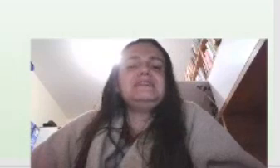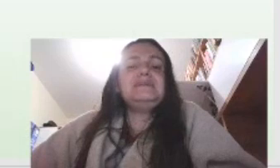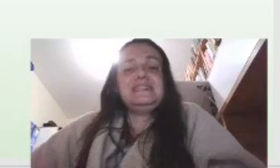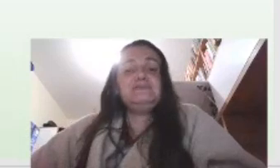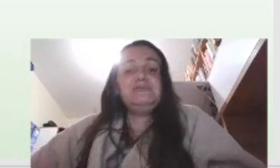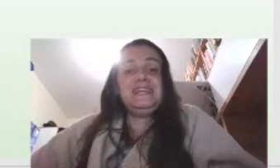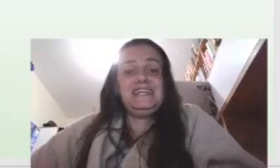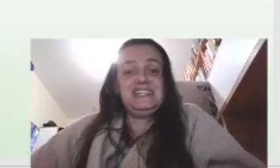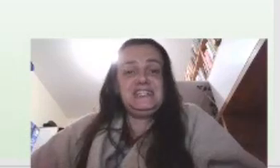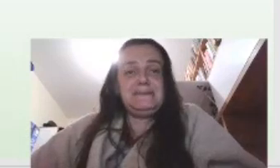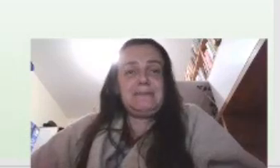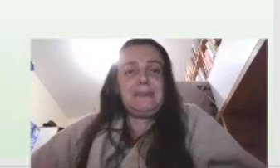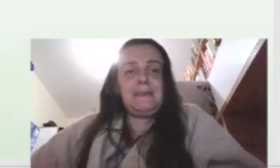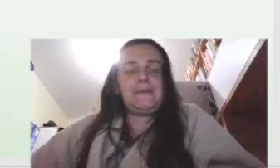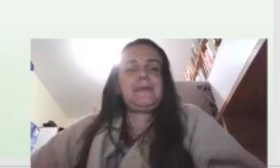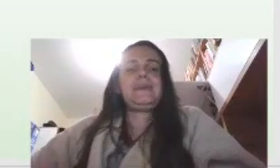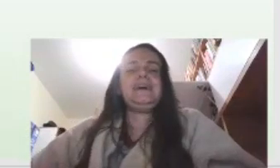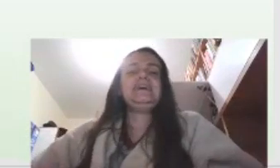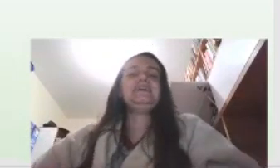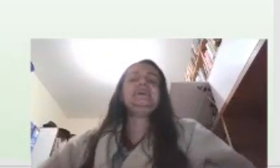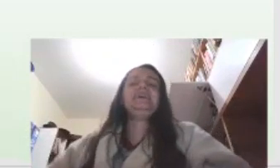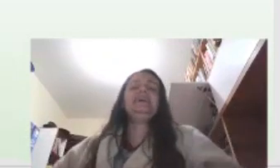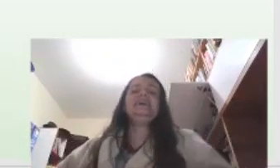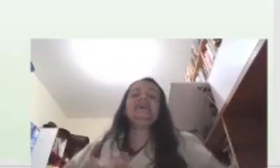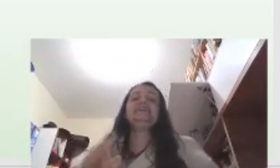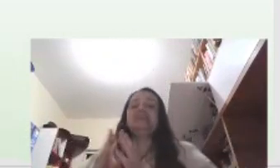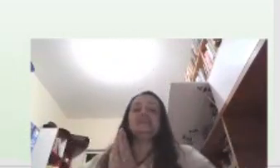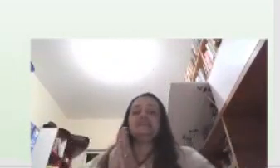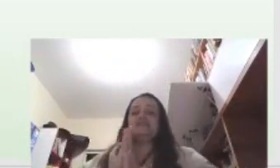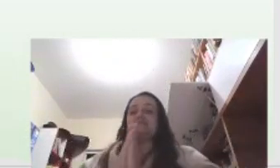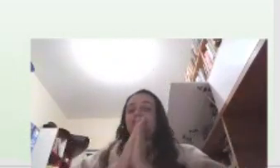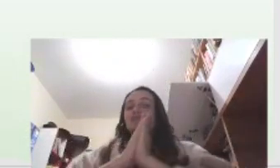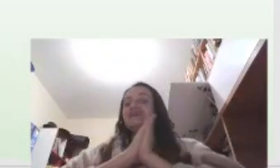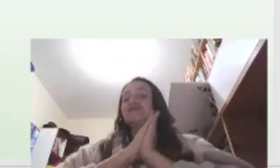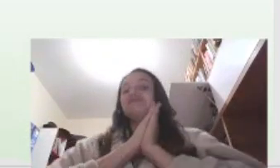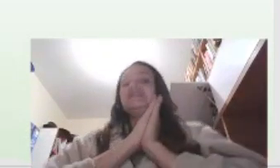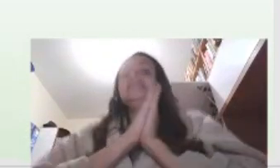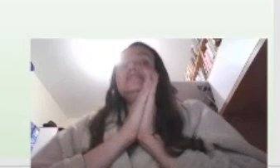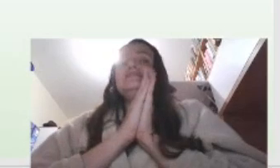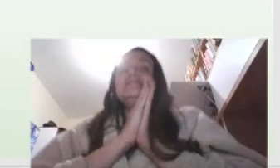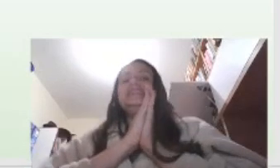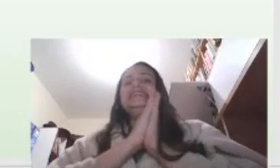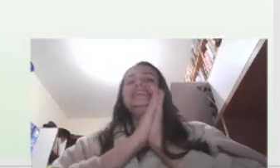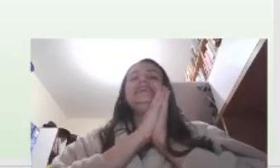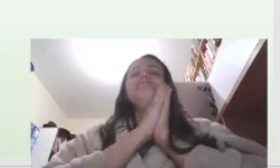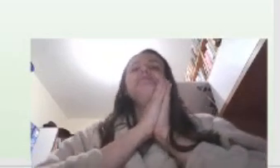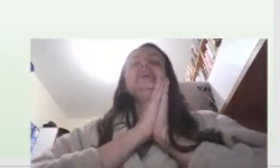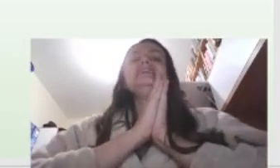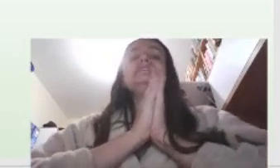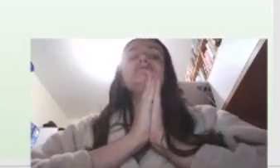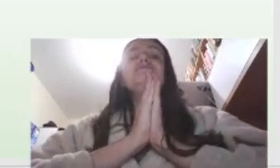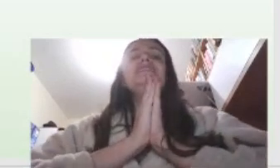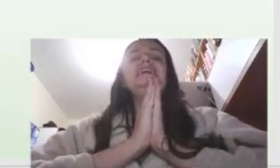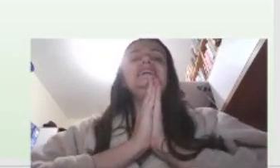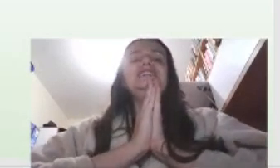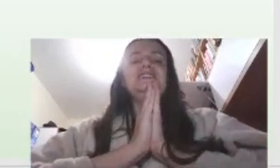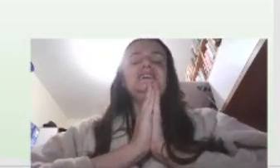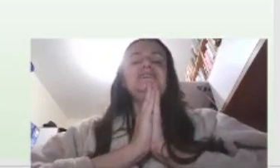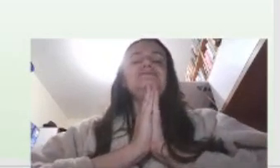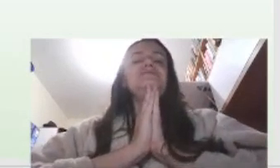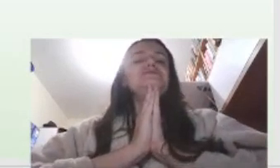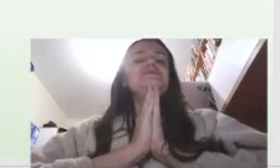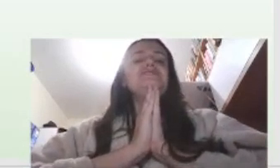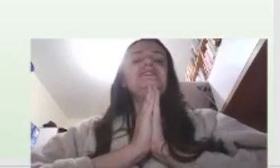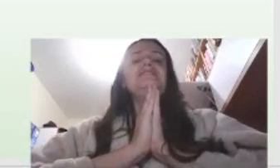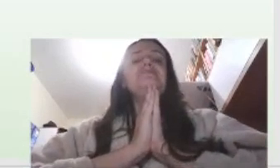primeiro na liberação do leite, tá? Entendam, olha o que eu estou falando. Liberação do leite.